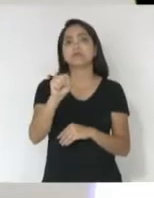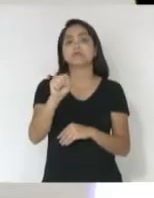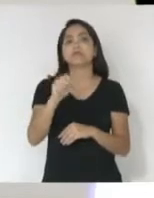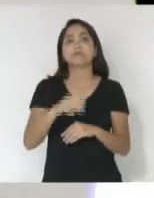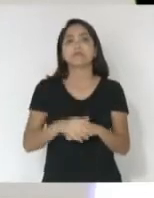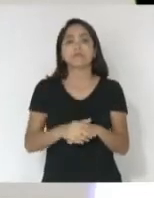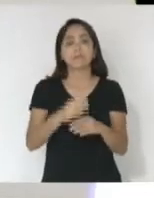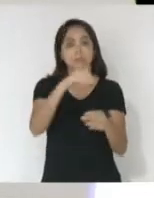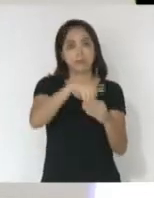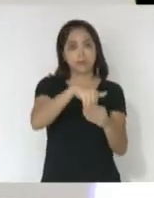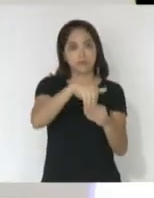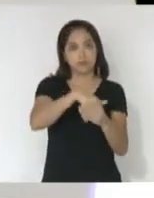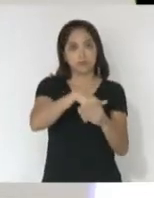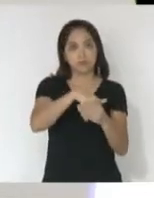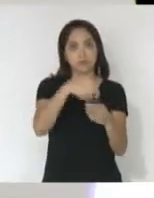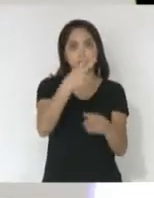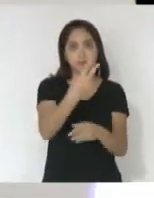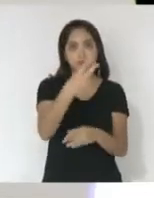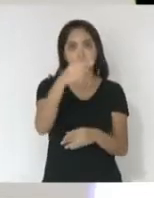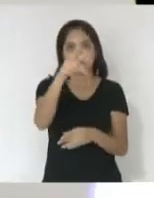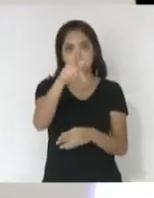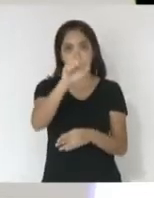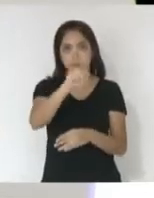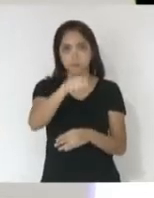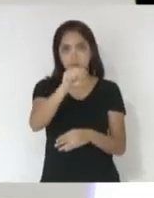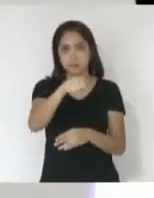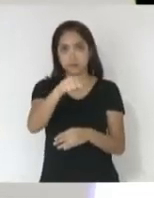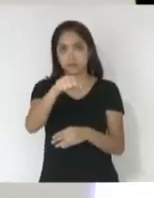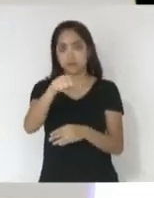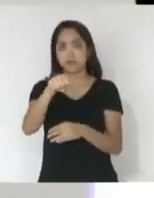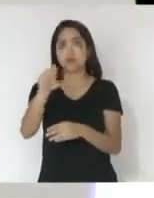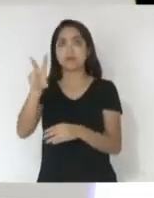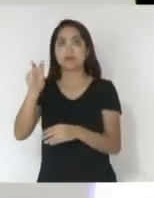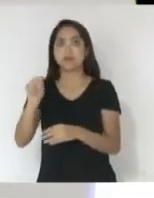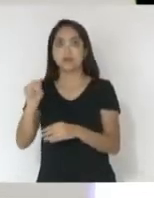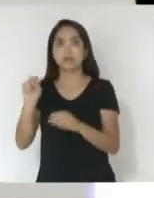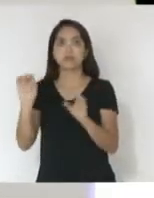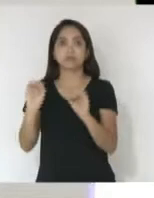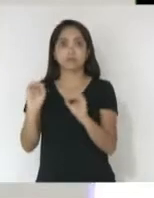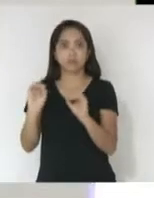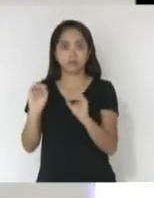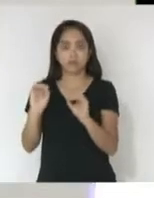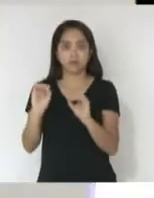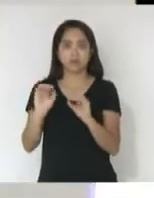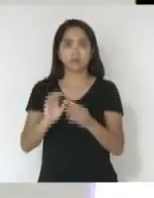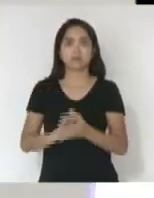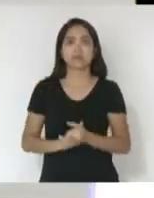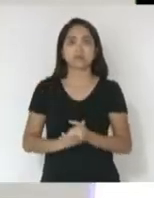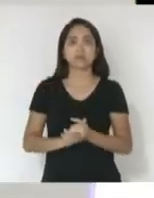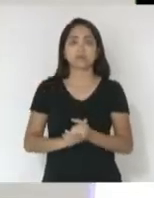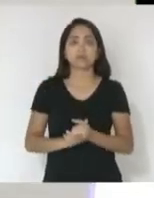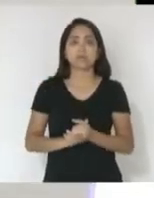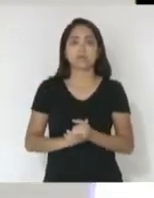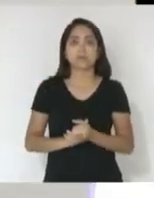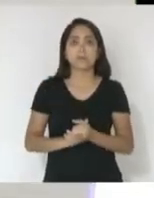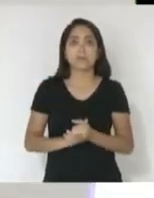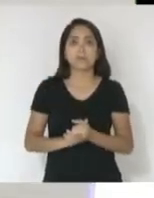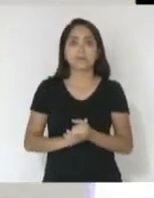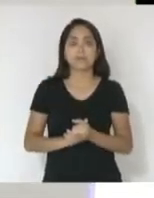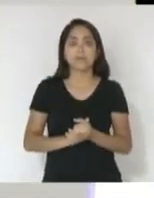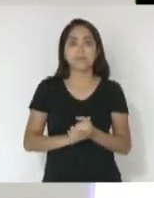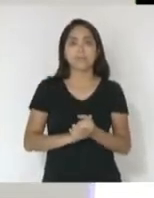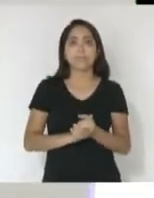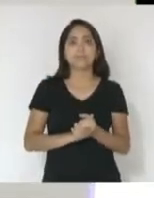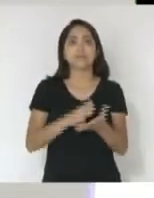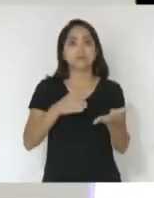seguinte votação: 27 votos sim e sem nenhum voto contrário ou abstenção. Ex ofício